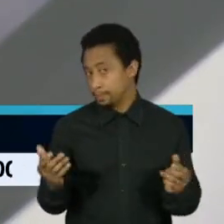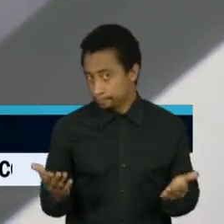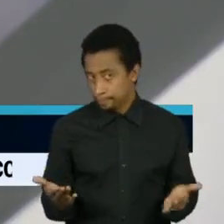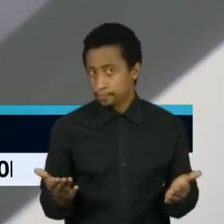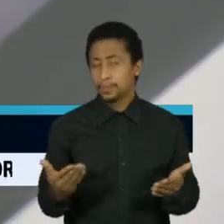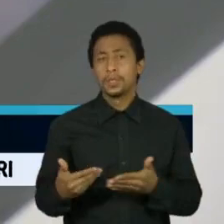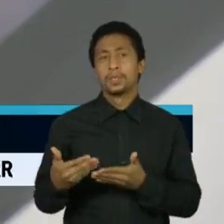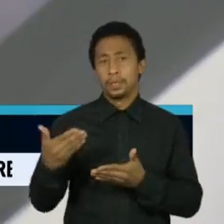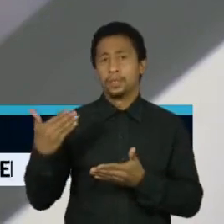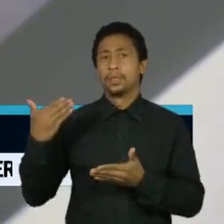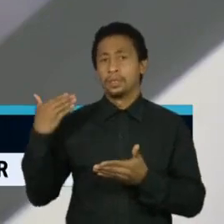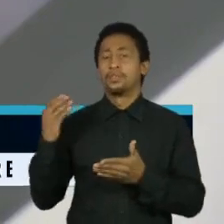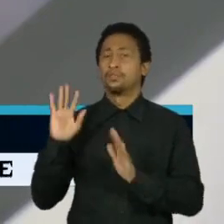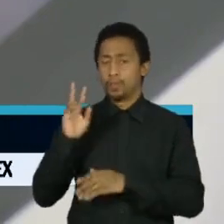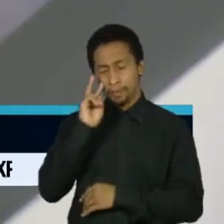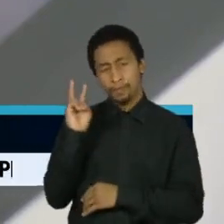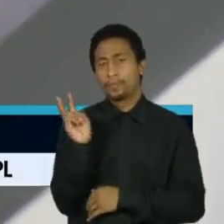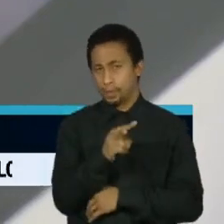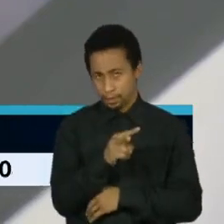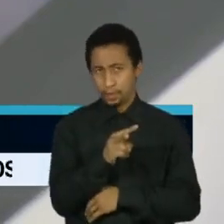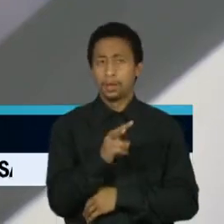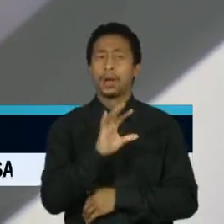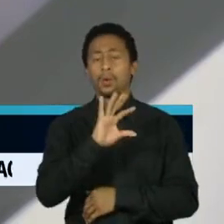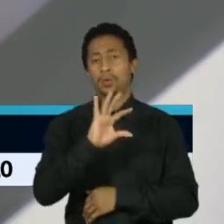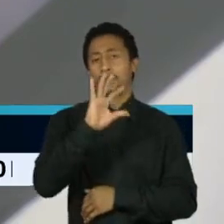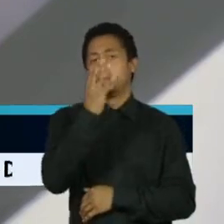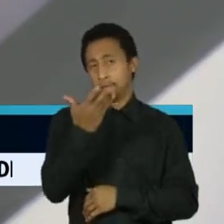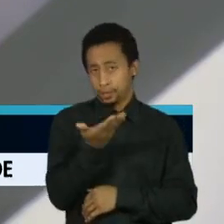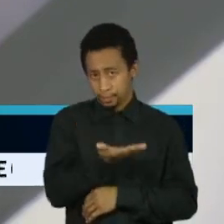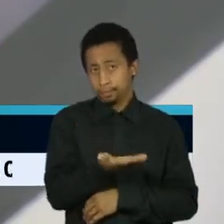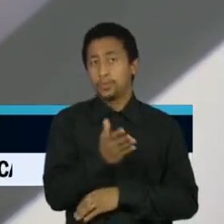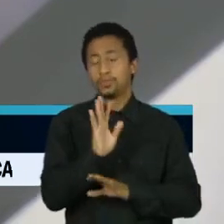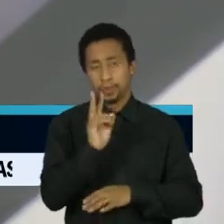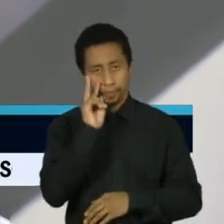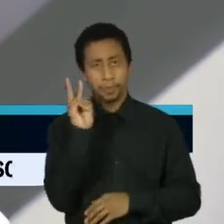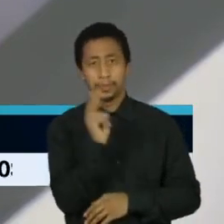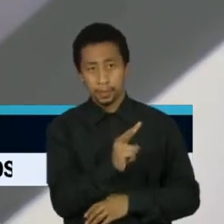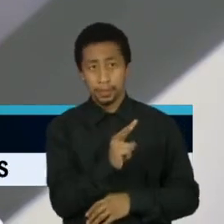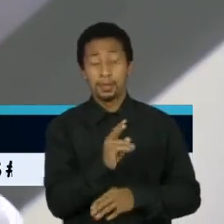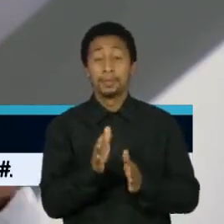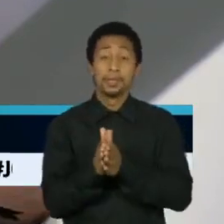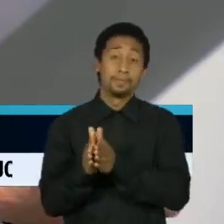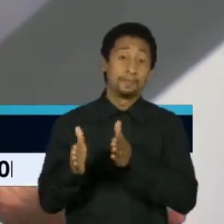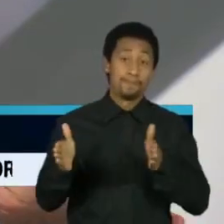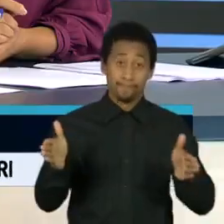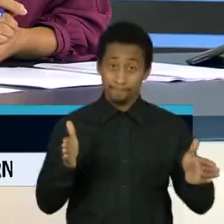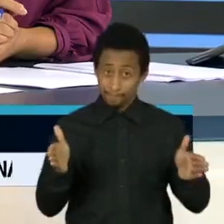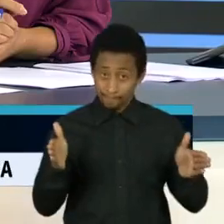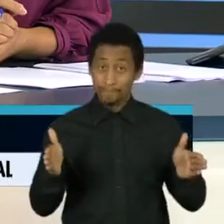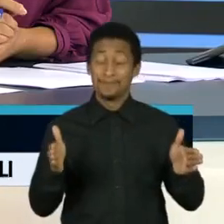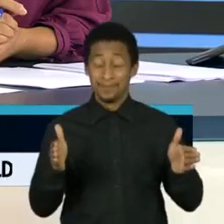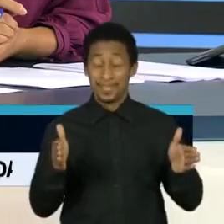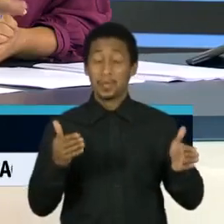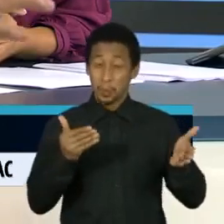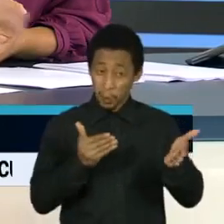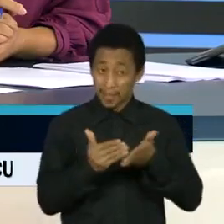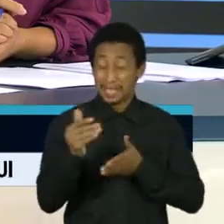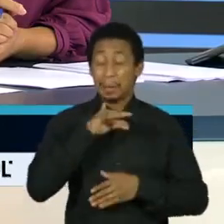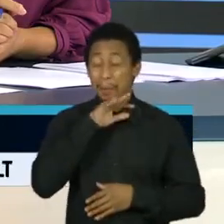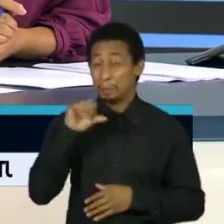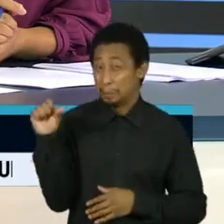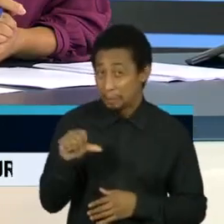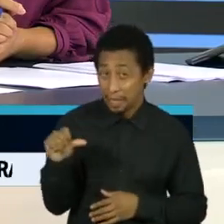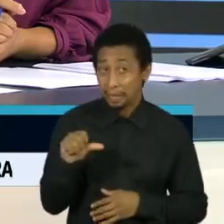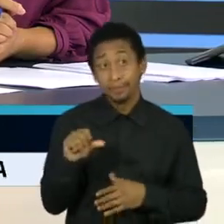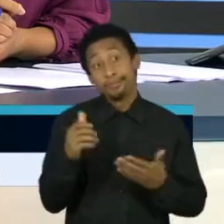isso acontecer no passado e não foi só uma vez. Centrar mal, mas tem uma estratégia. Qual é a estratégia? É